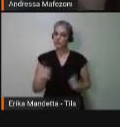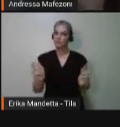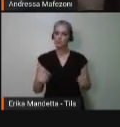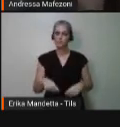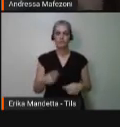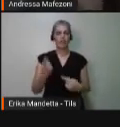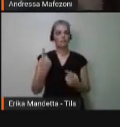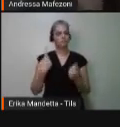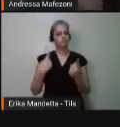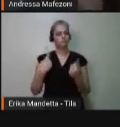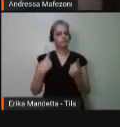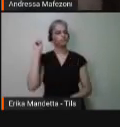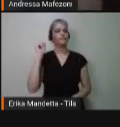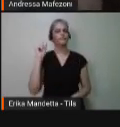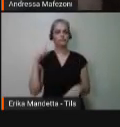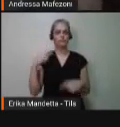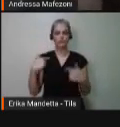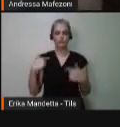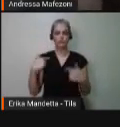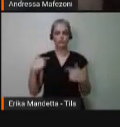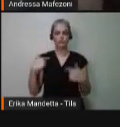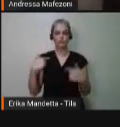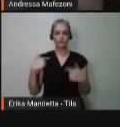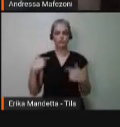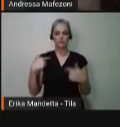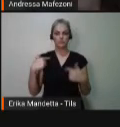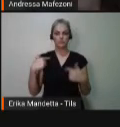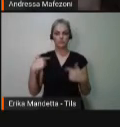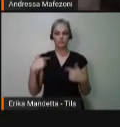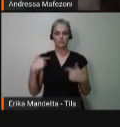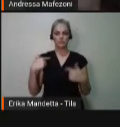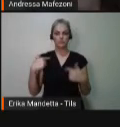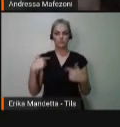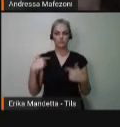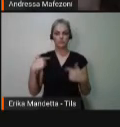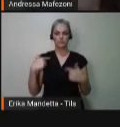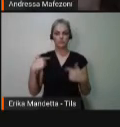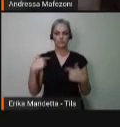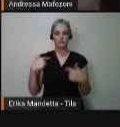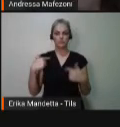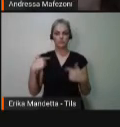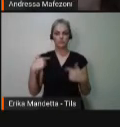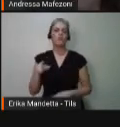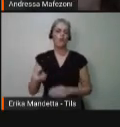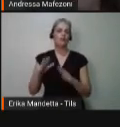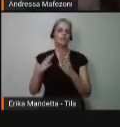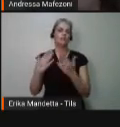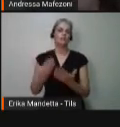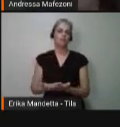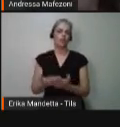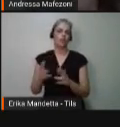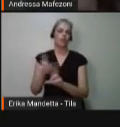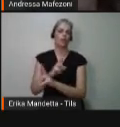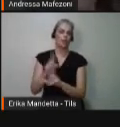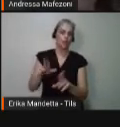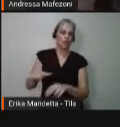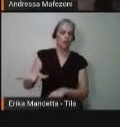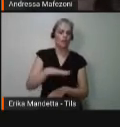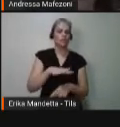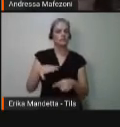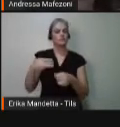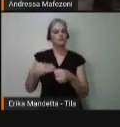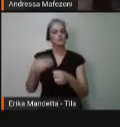é desenvolvido na rede municipal de Santa Maria de Jetibá. Por que a gente fala isso? Porque a gente tem experiência